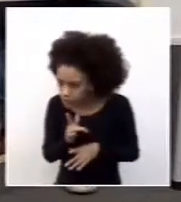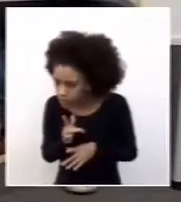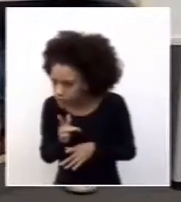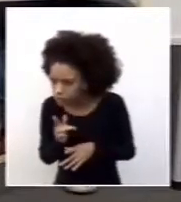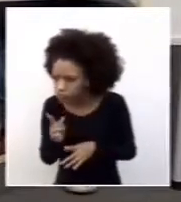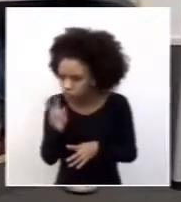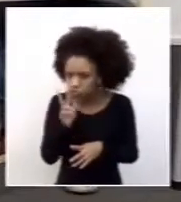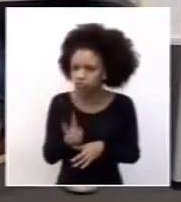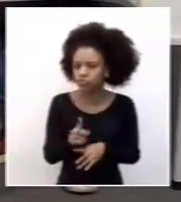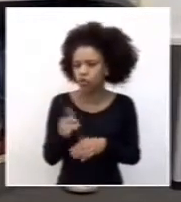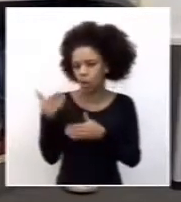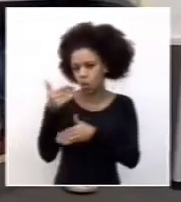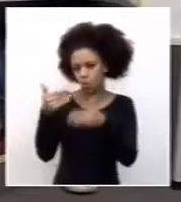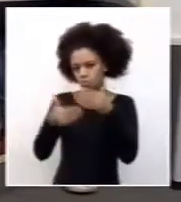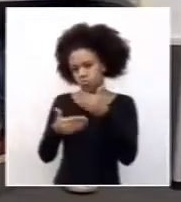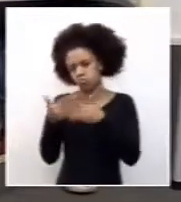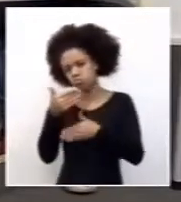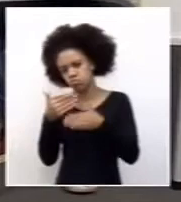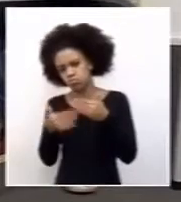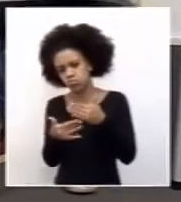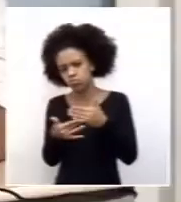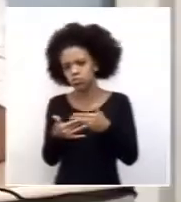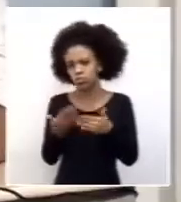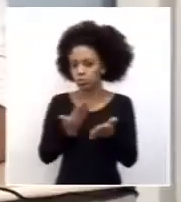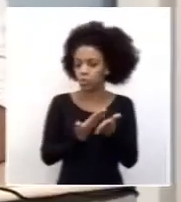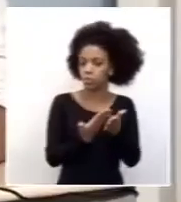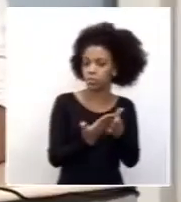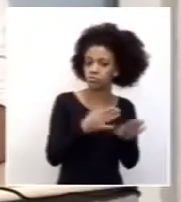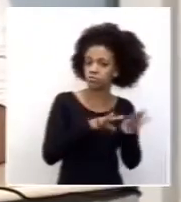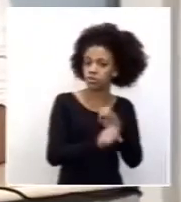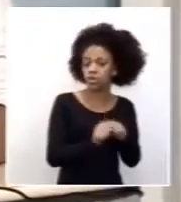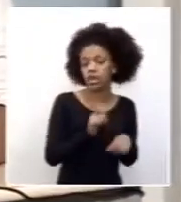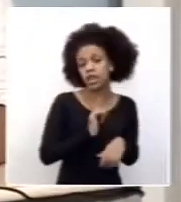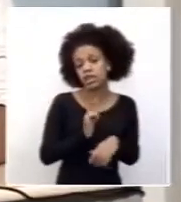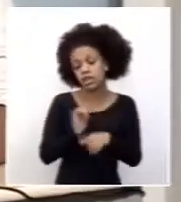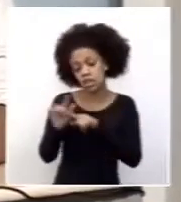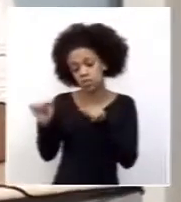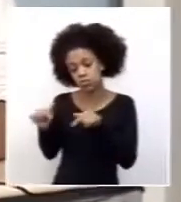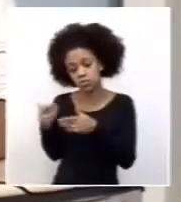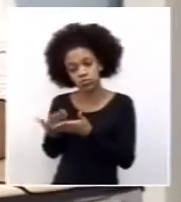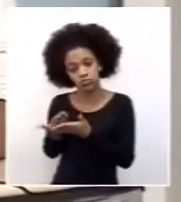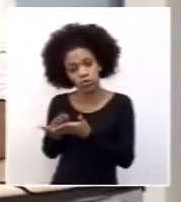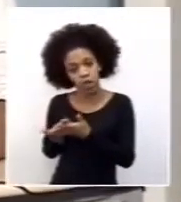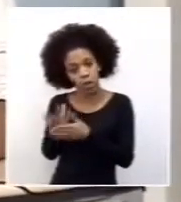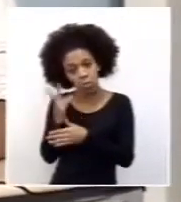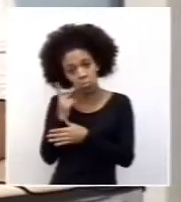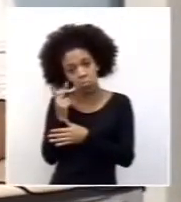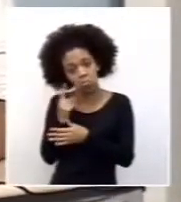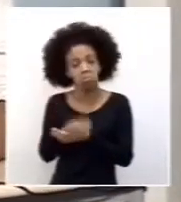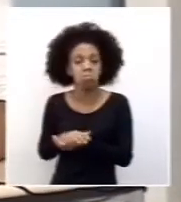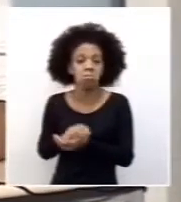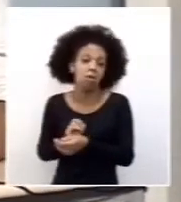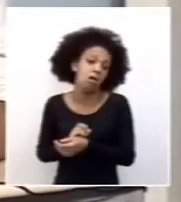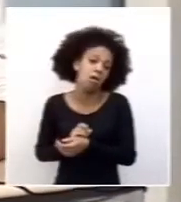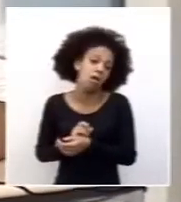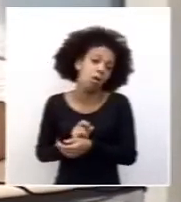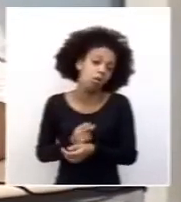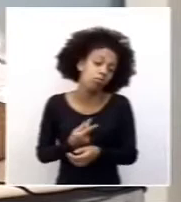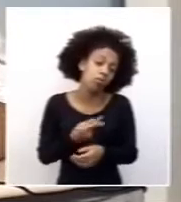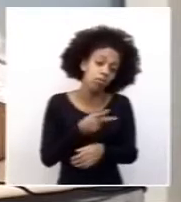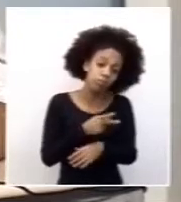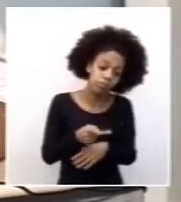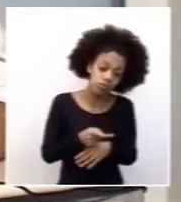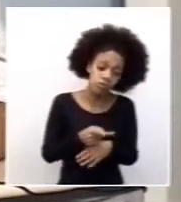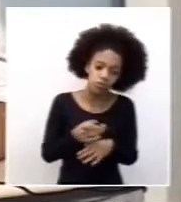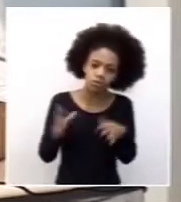né, onde tem esse momento dessa sala de aula convencional, né, onde o professor estabelece